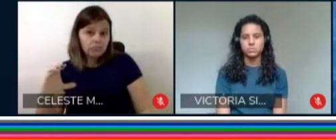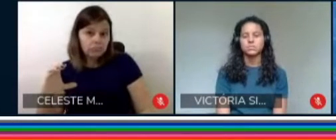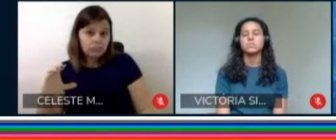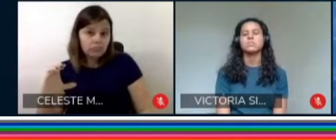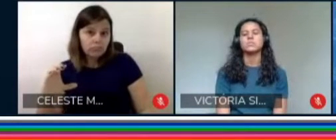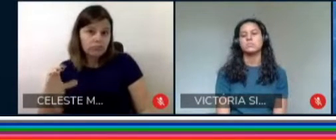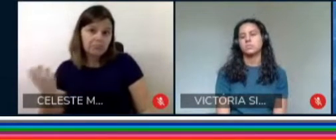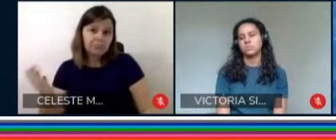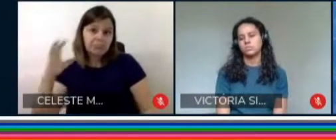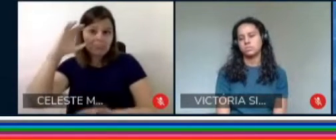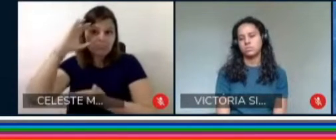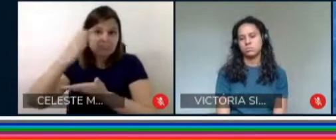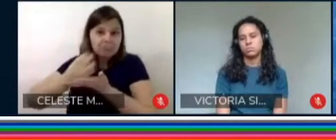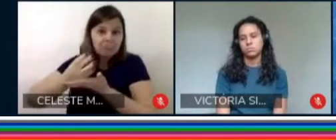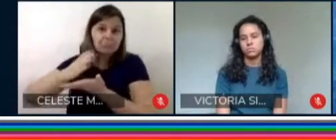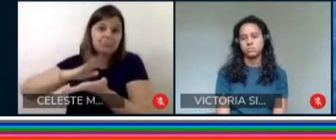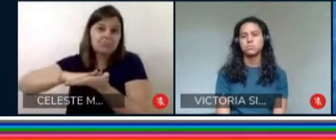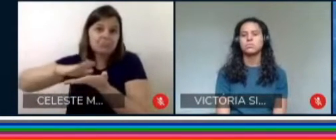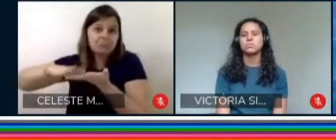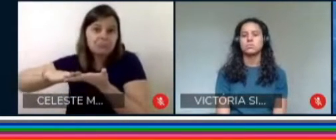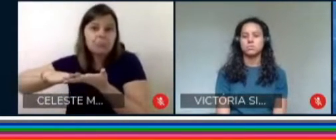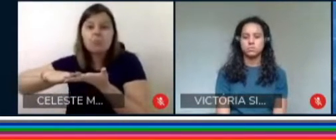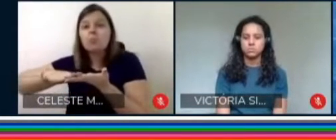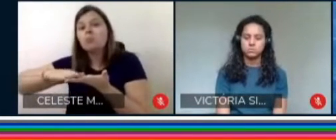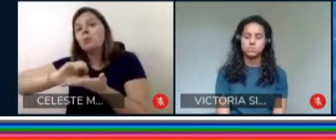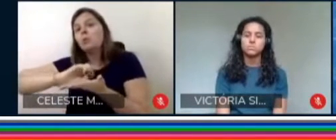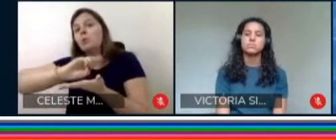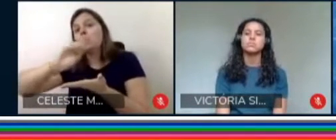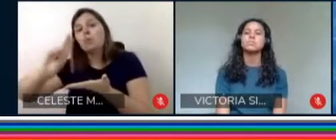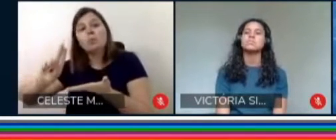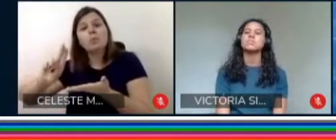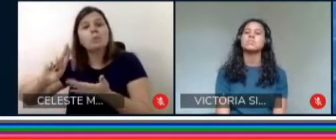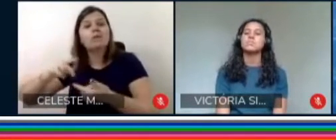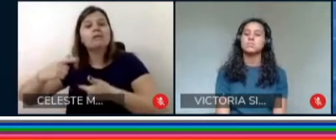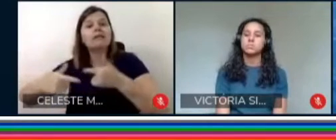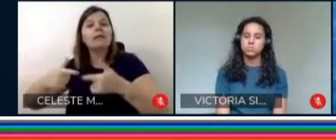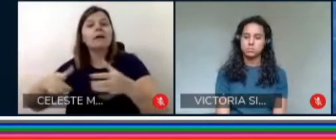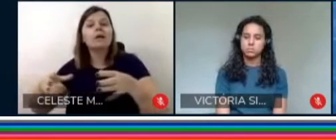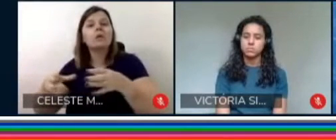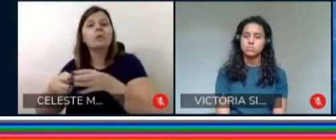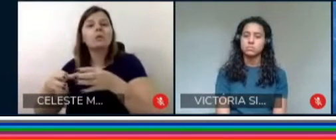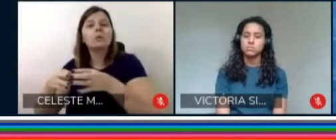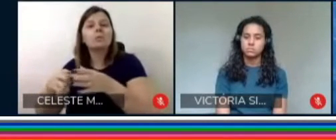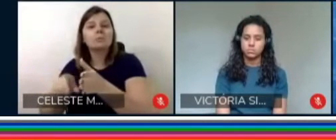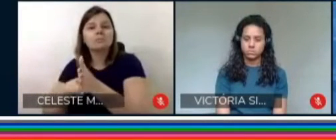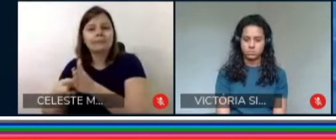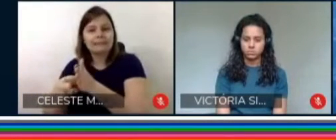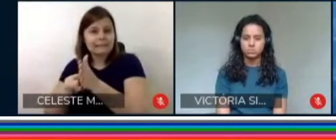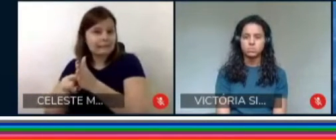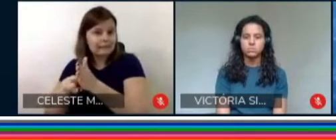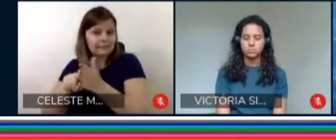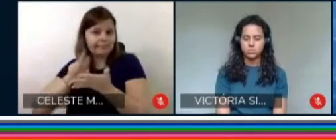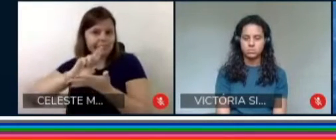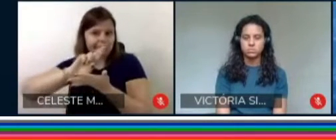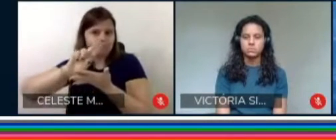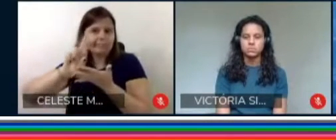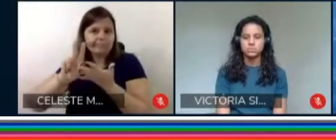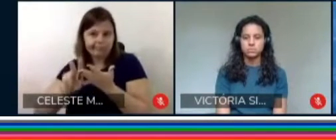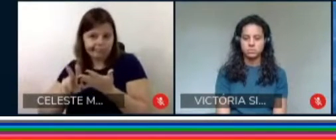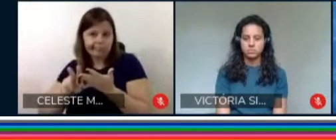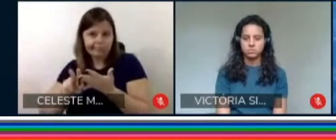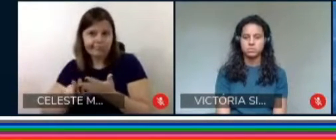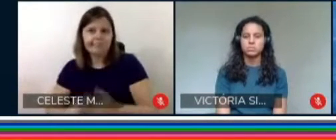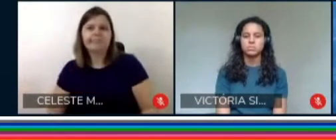as teses e as dissertações, ou posso estar falando de um trabalho de grupo de pesquisa, tá? Então, esse é o âmbito da